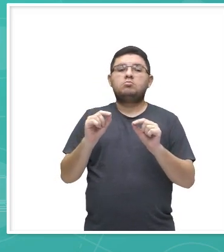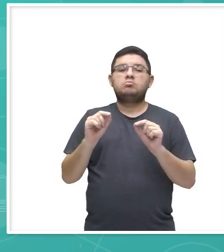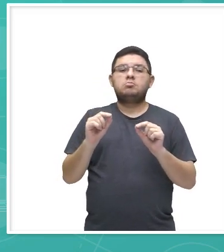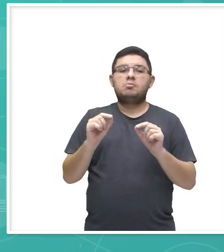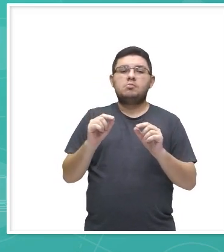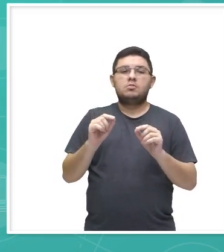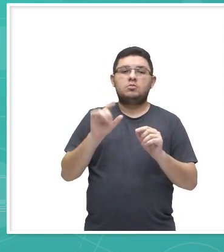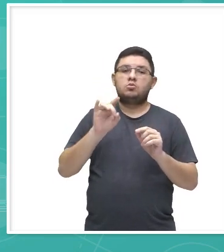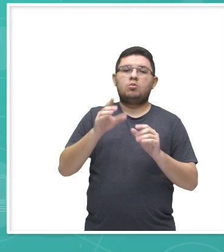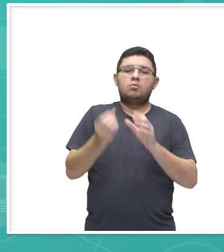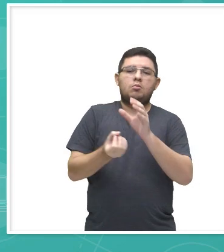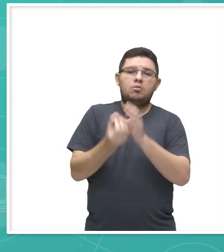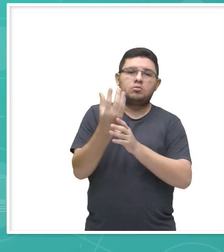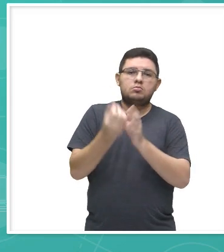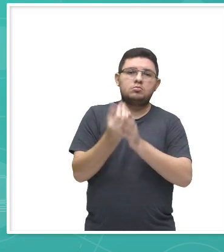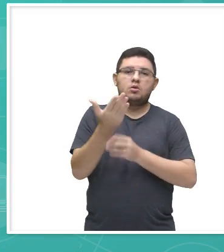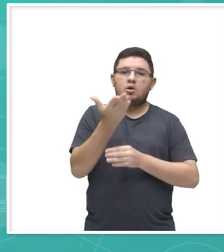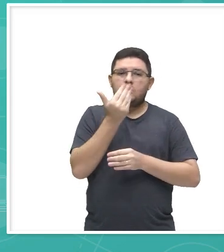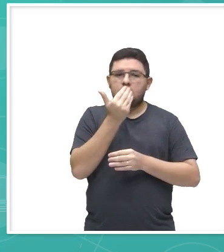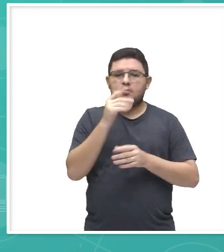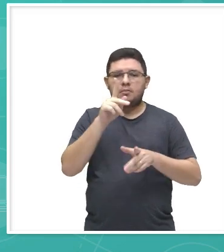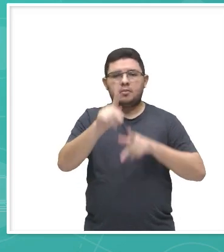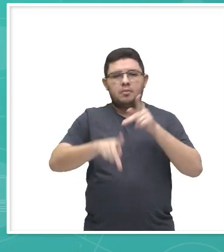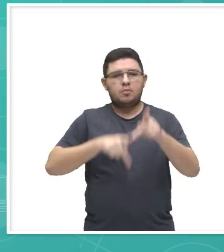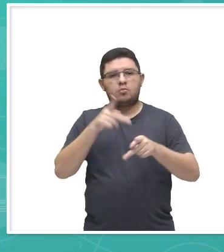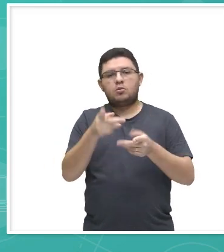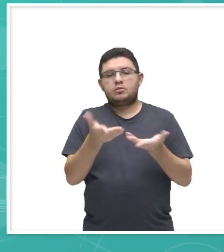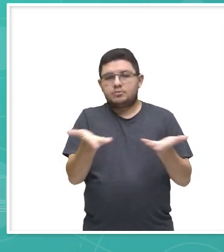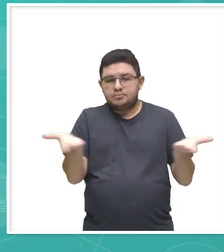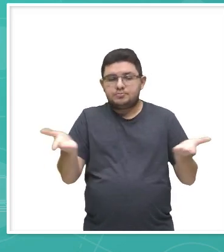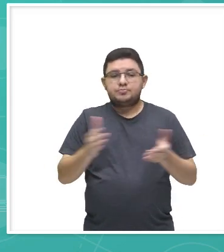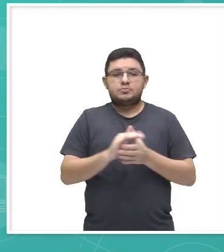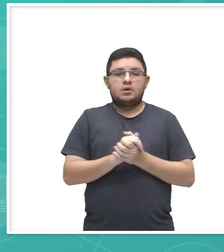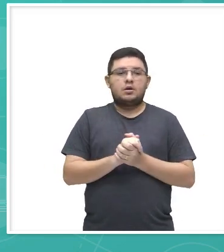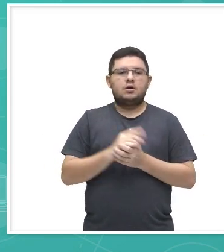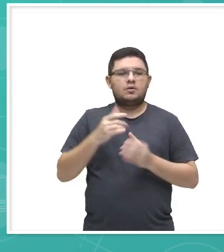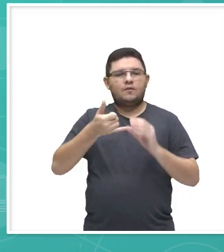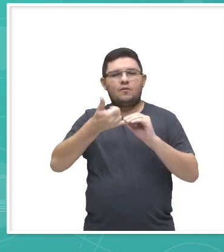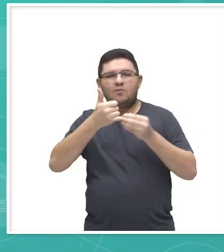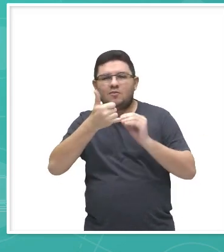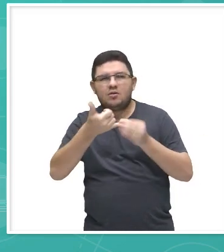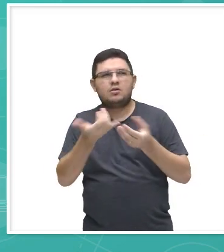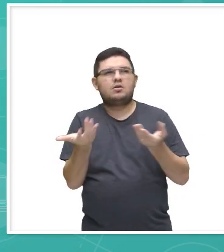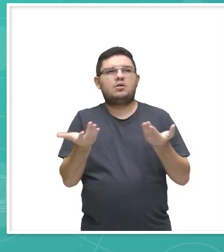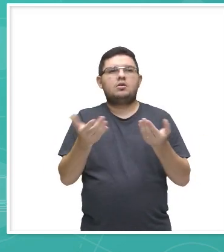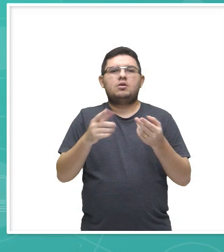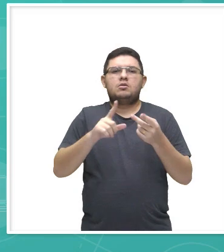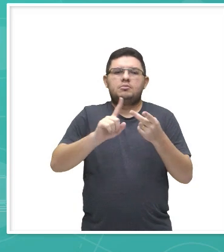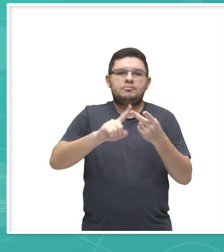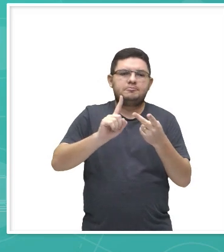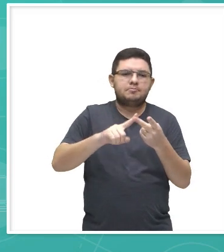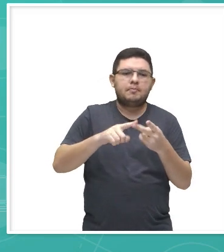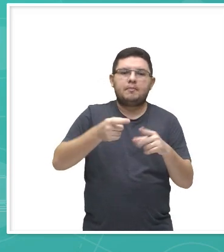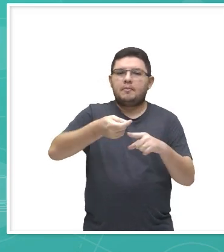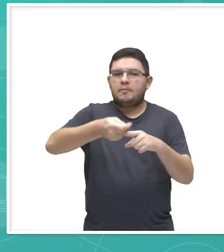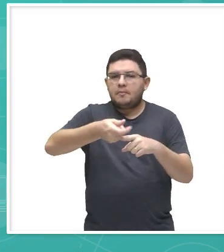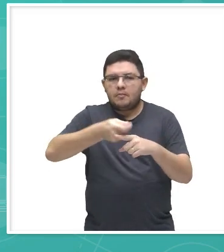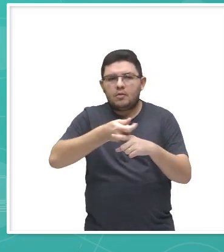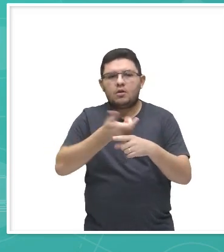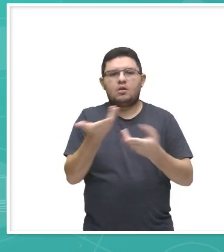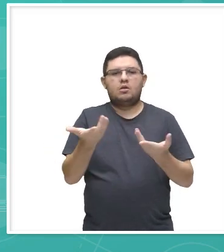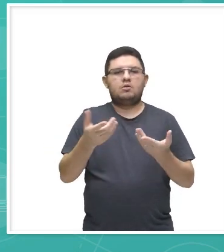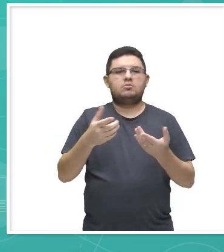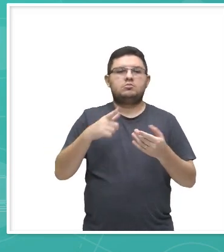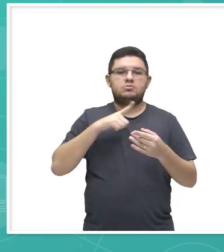produção de alimentos para nós, né? Aí nós temos o feijão, que está praticamente aí todos os dias no nosso prato, o milho e também